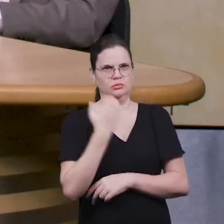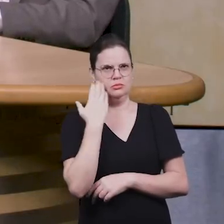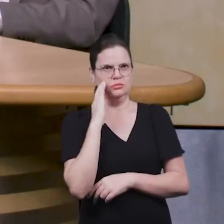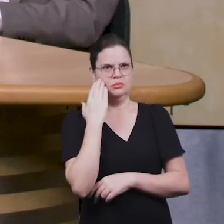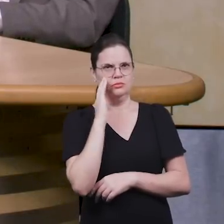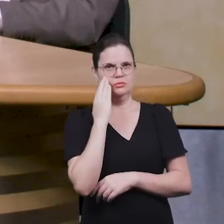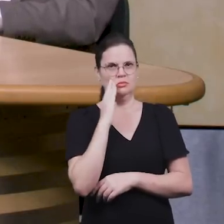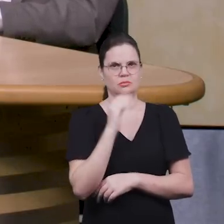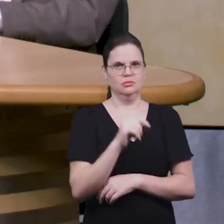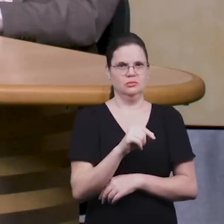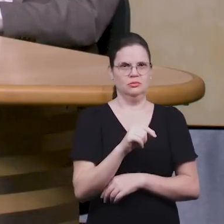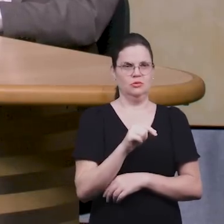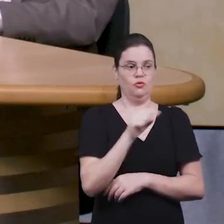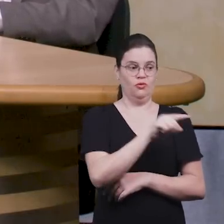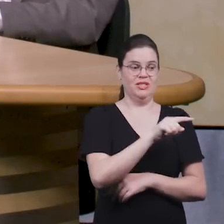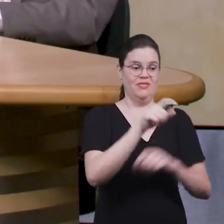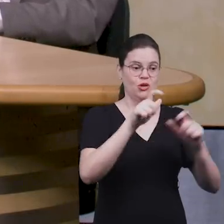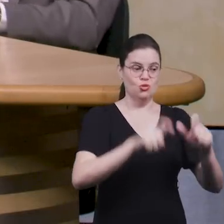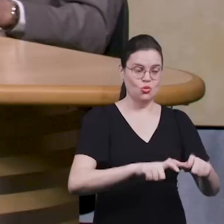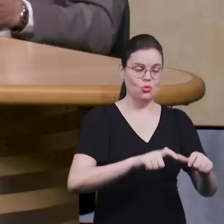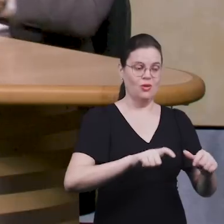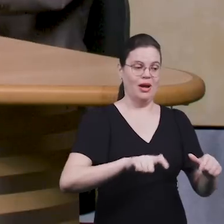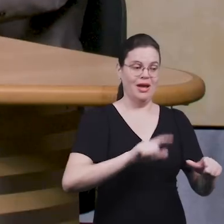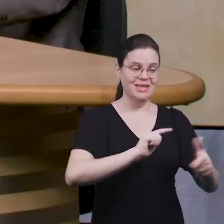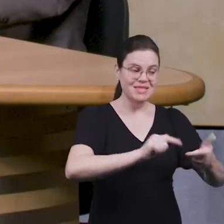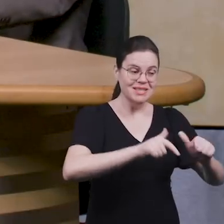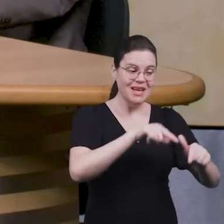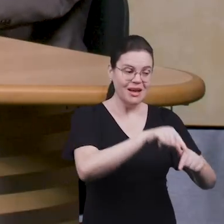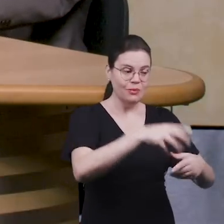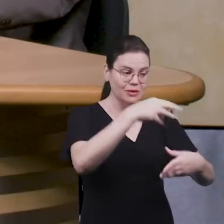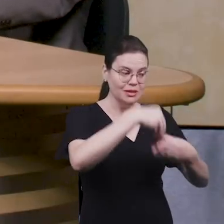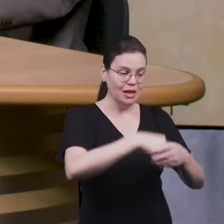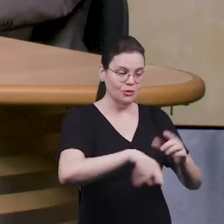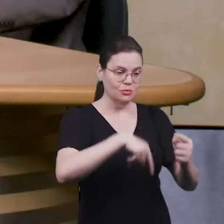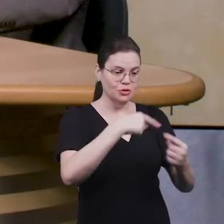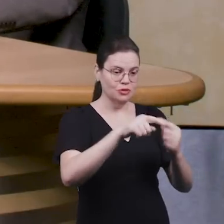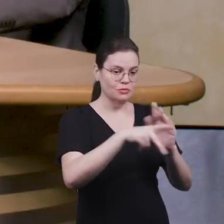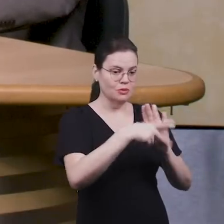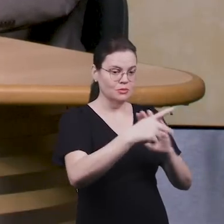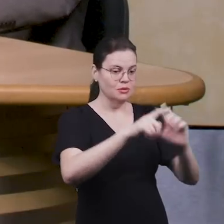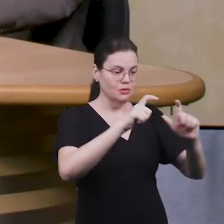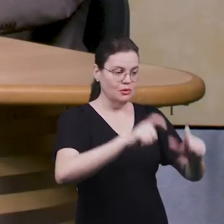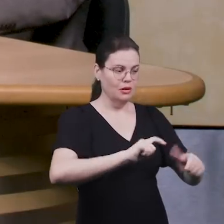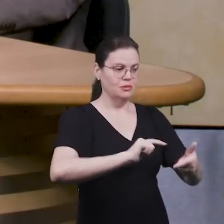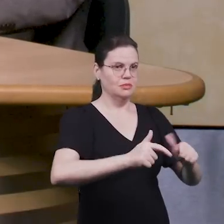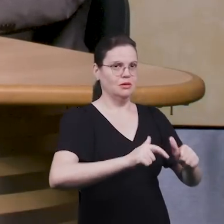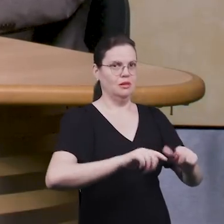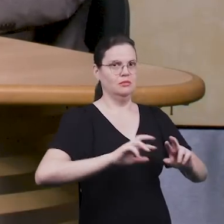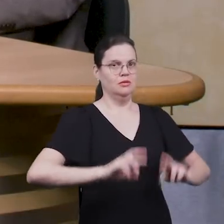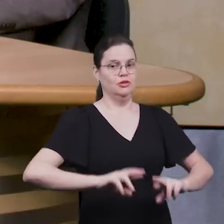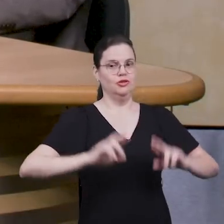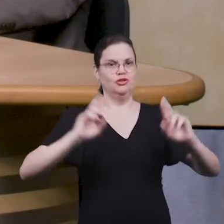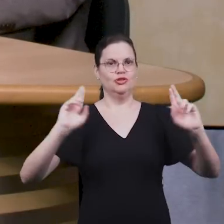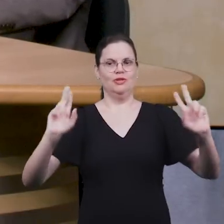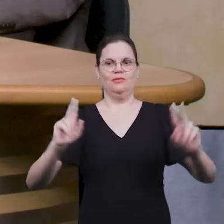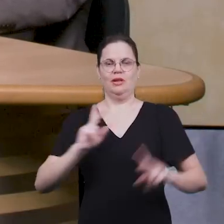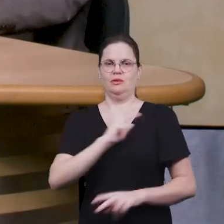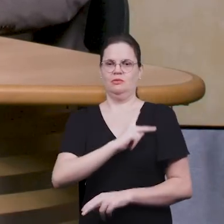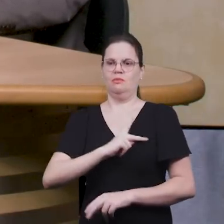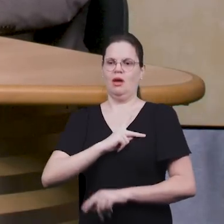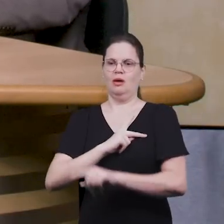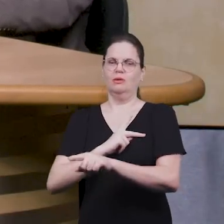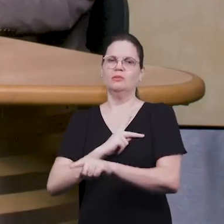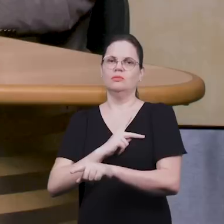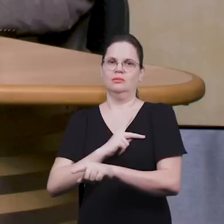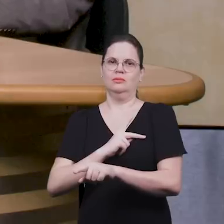Entendeu? Vocês vão à casa de Israel. Quer dizer, a missão deles era dentro de Israel, diferente do que acontece depois com Paulo. Por